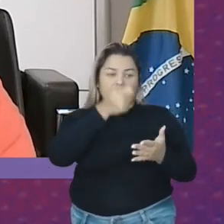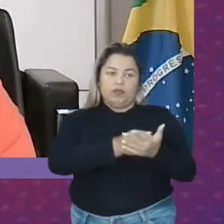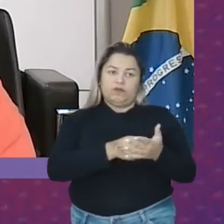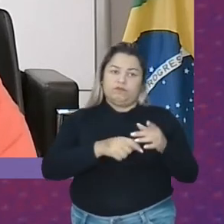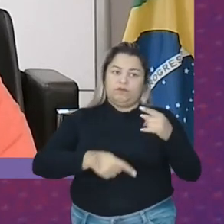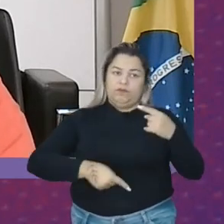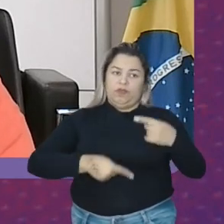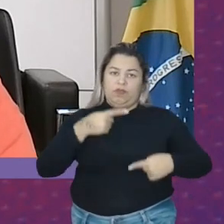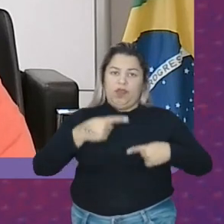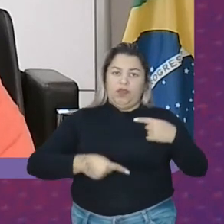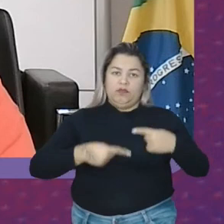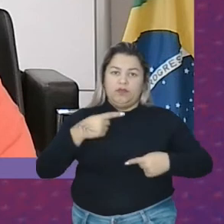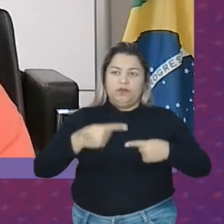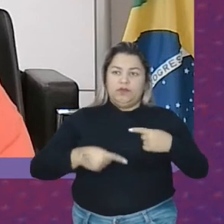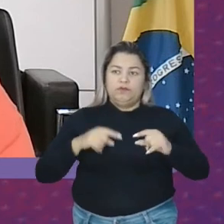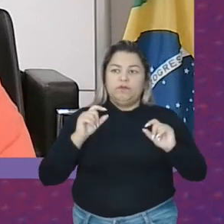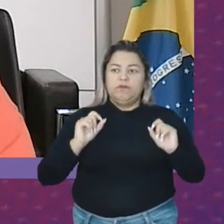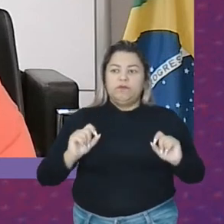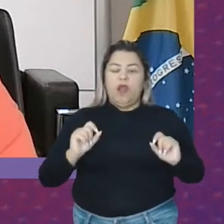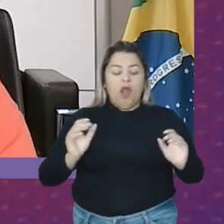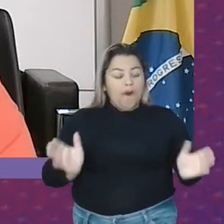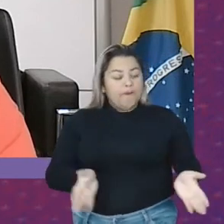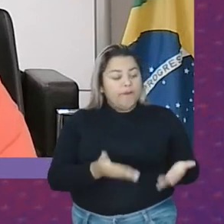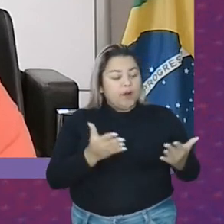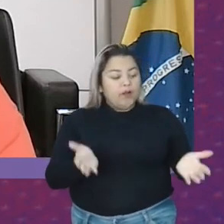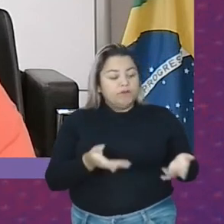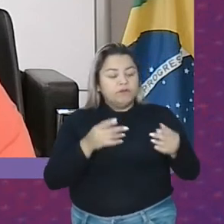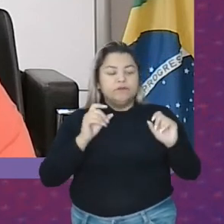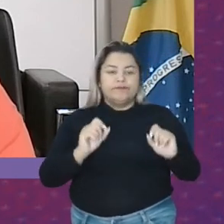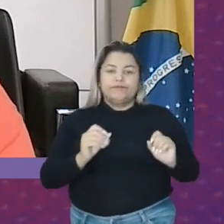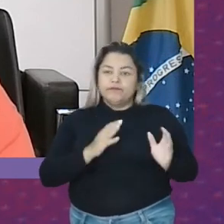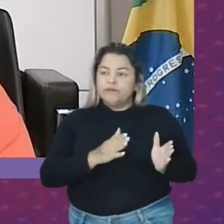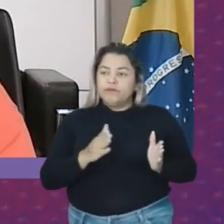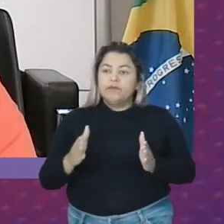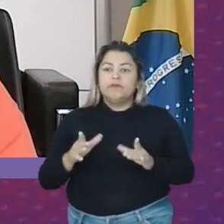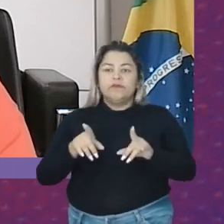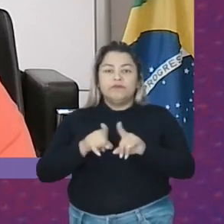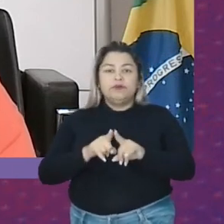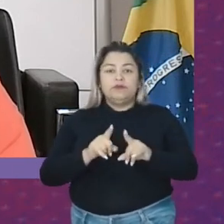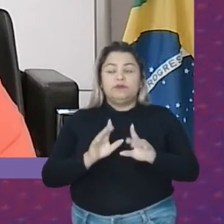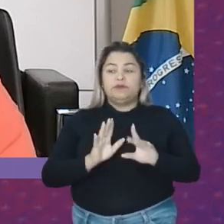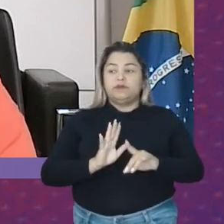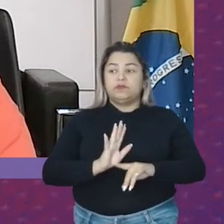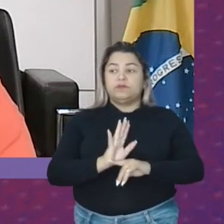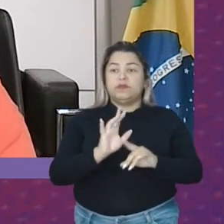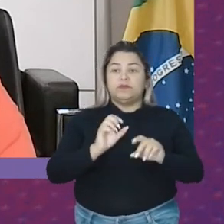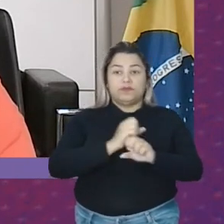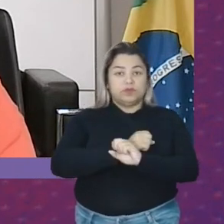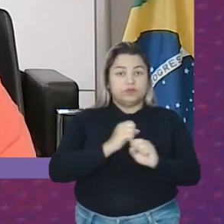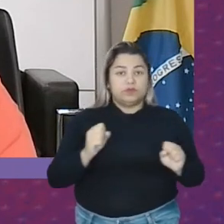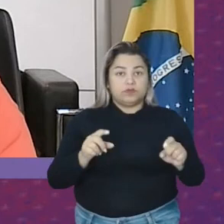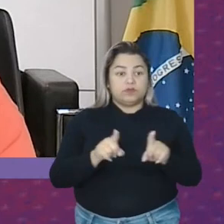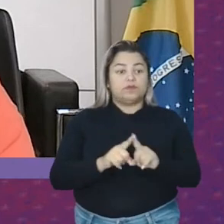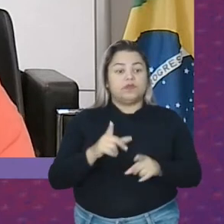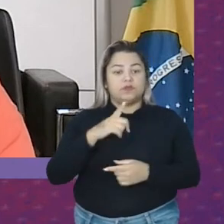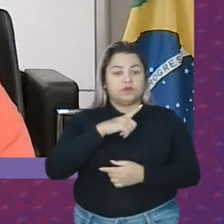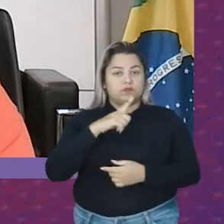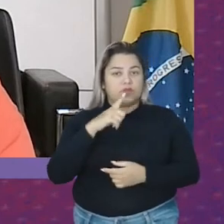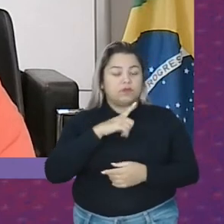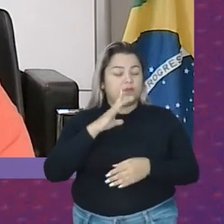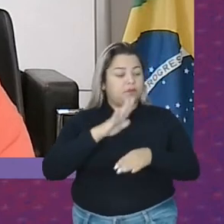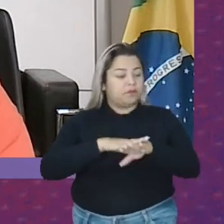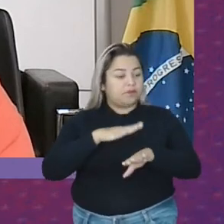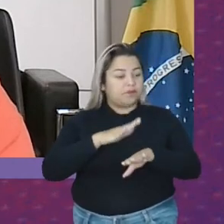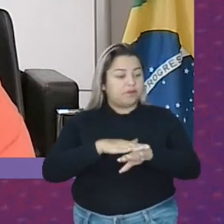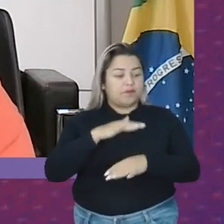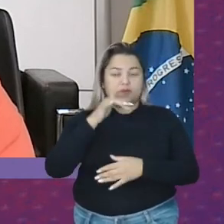de discutir e promover um processo que leve à possibilidade de ter mais